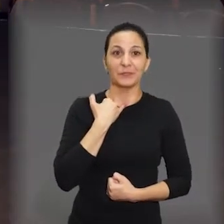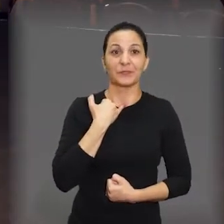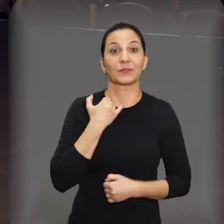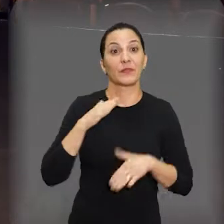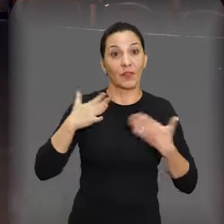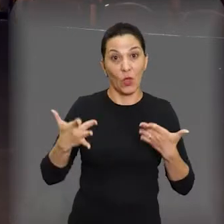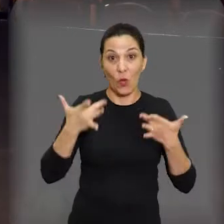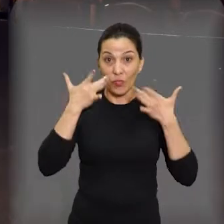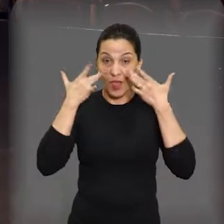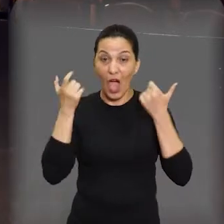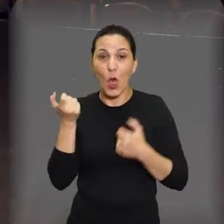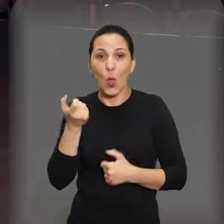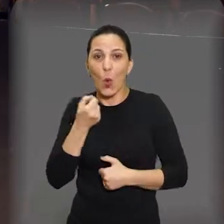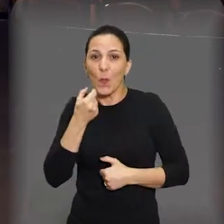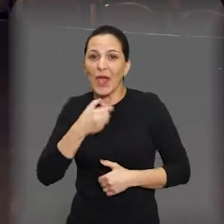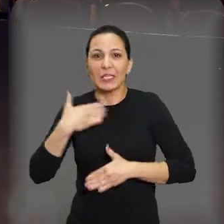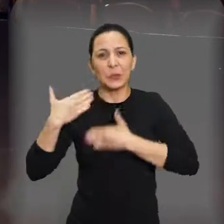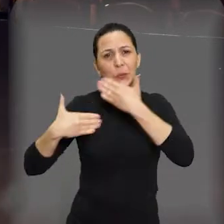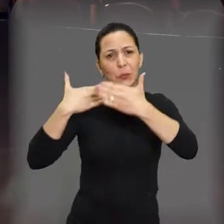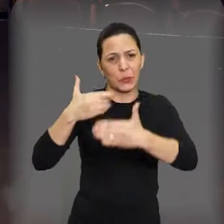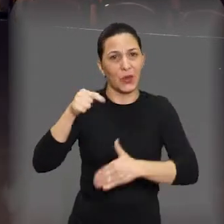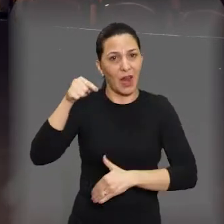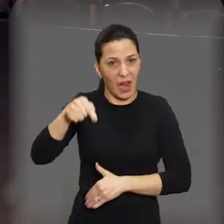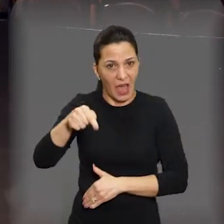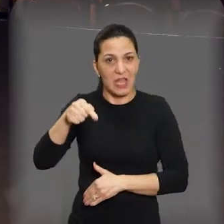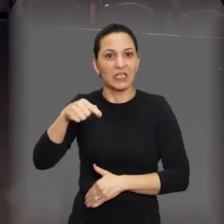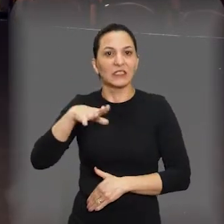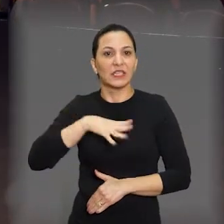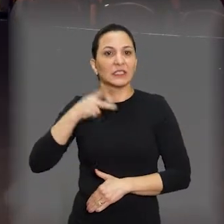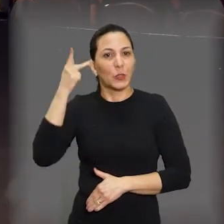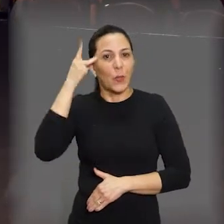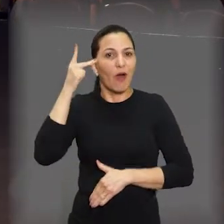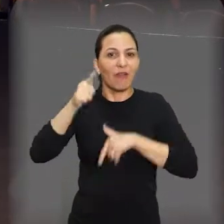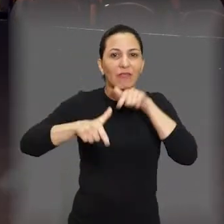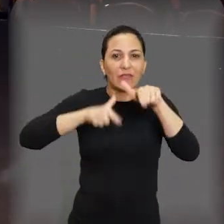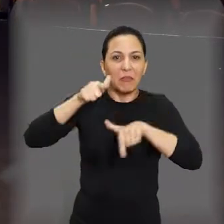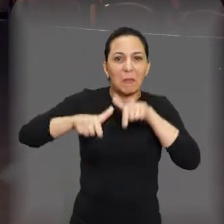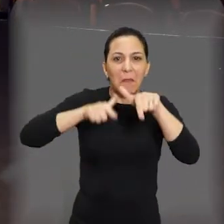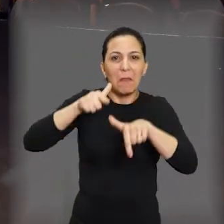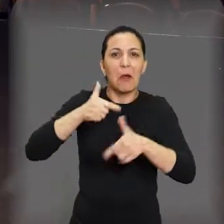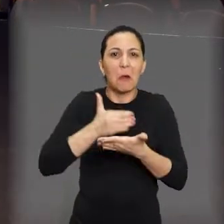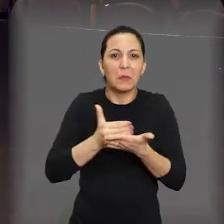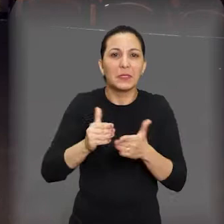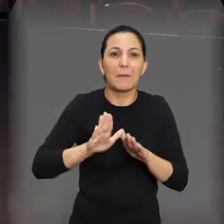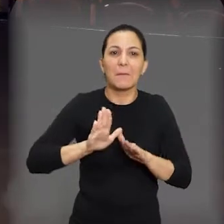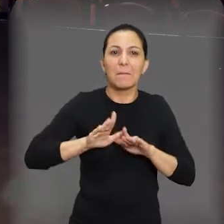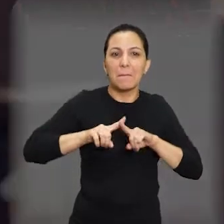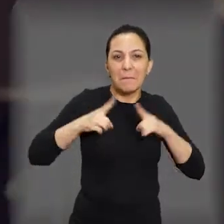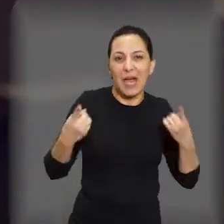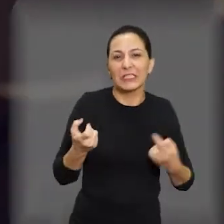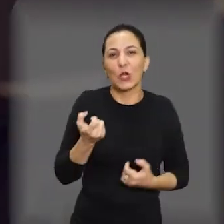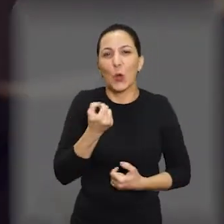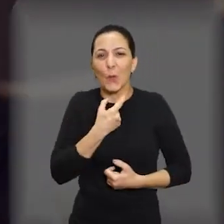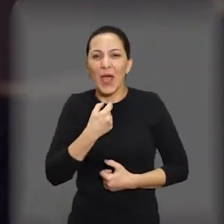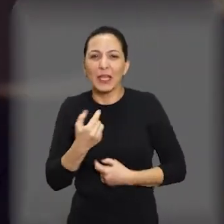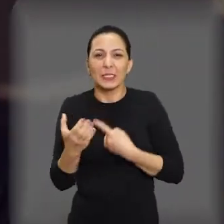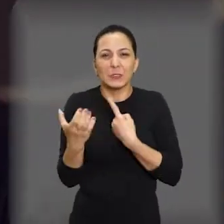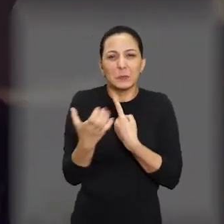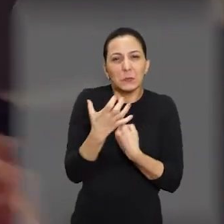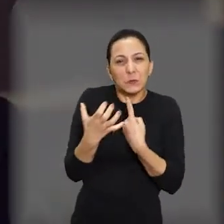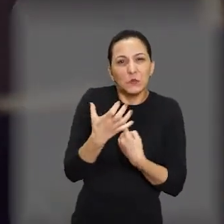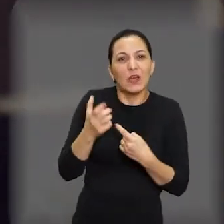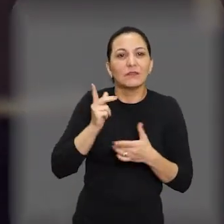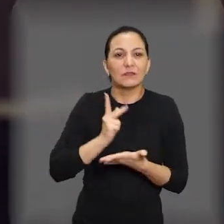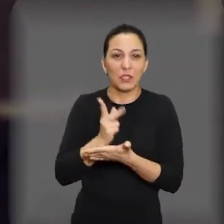eu conheci a comédia e isso foi me ganhando. Quando eu fui para São Paulo, eu até comecei a fazer algumas coisas de trabalhos e tudo eu dava um